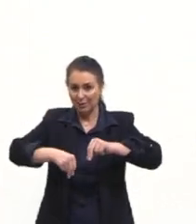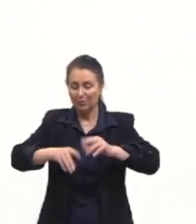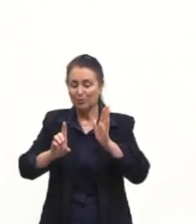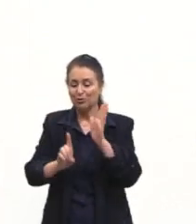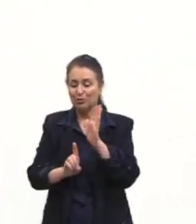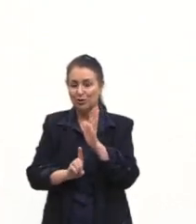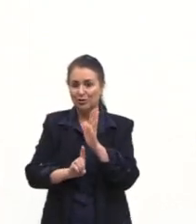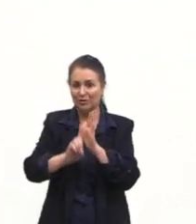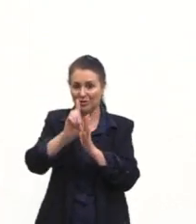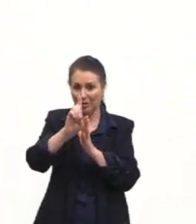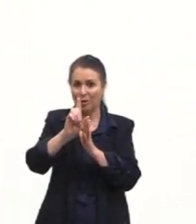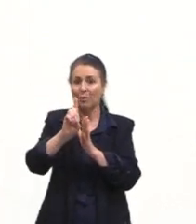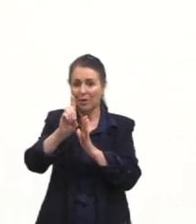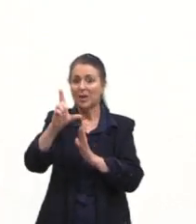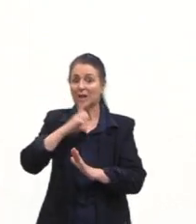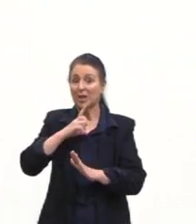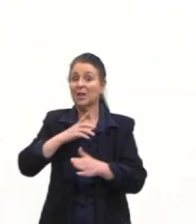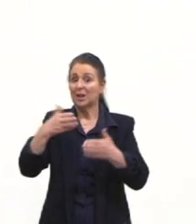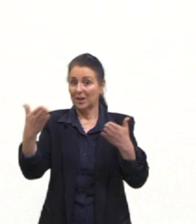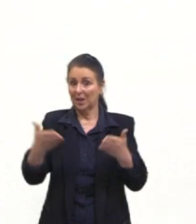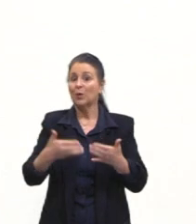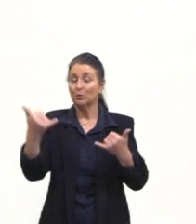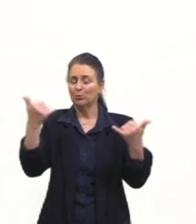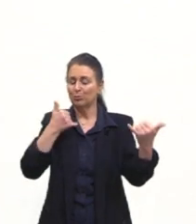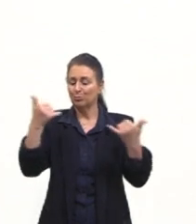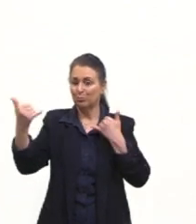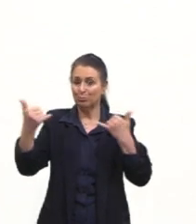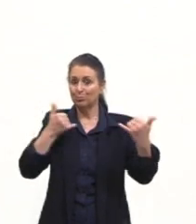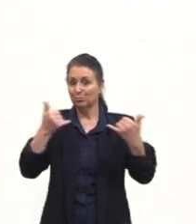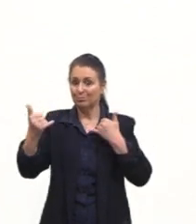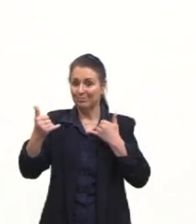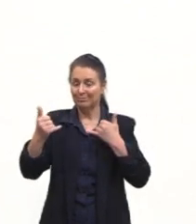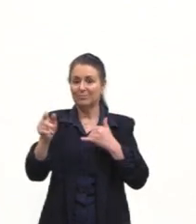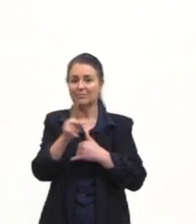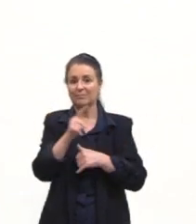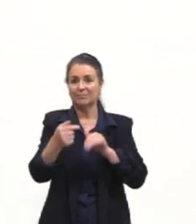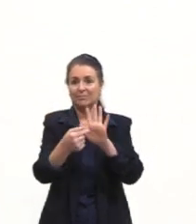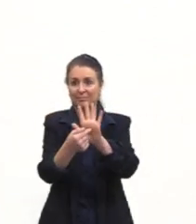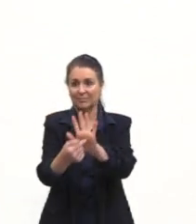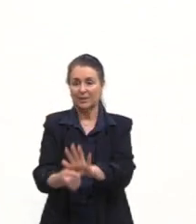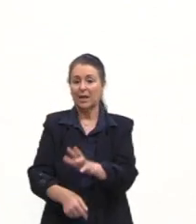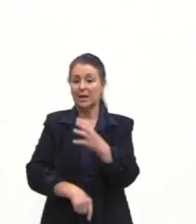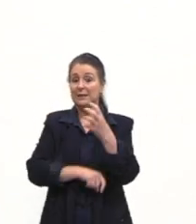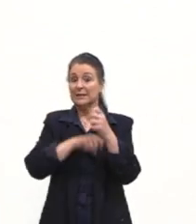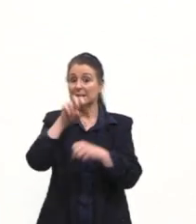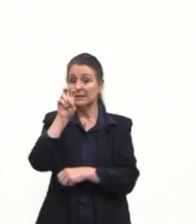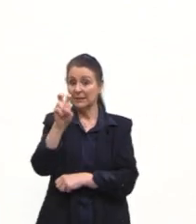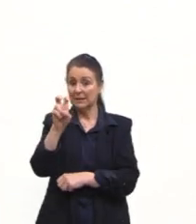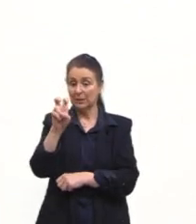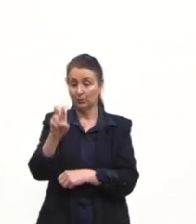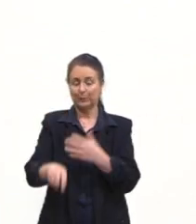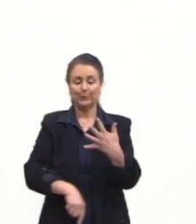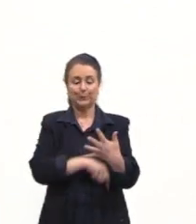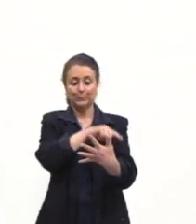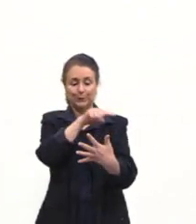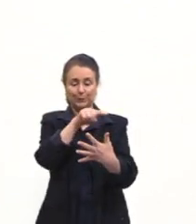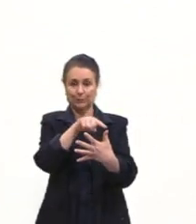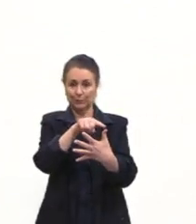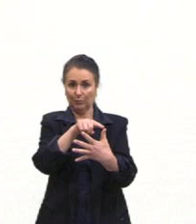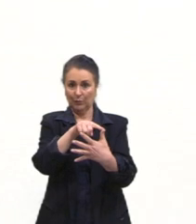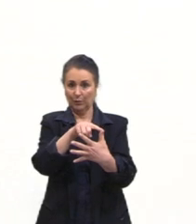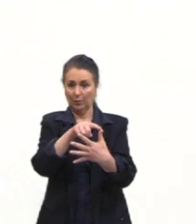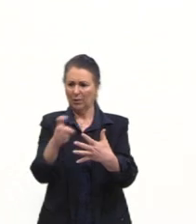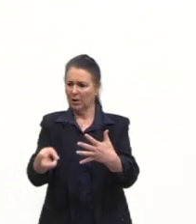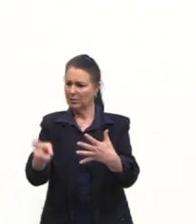digital que a gente sofre de informações hoje? Eu trago para vocês aí 5 dicas. Primeiro, recebeu